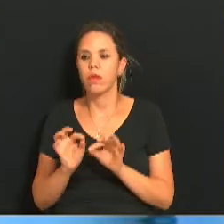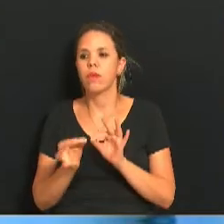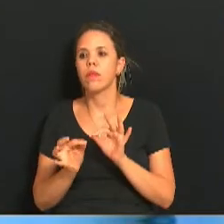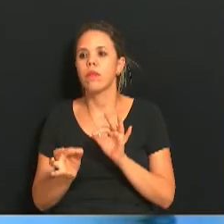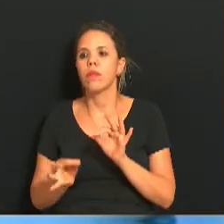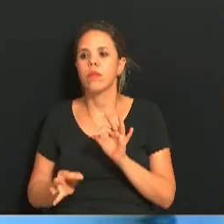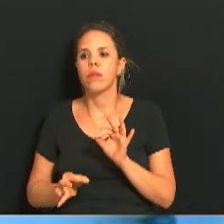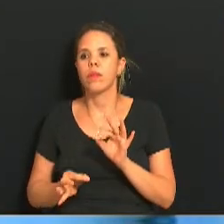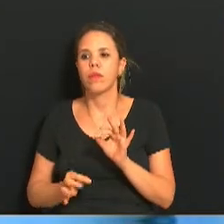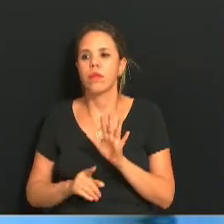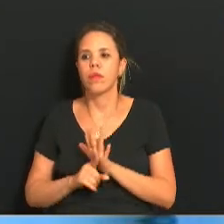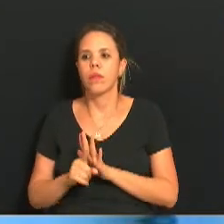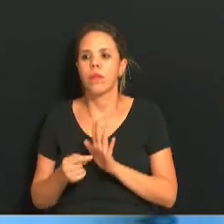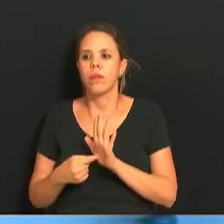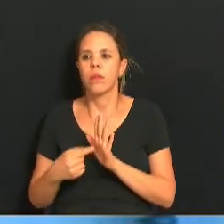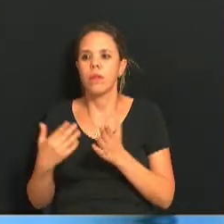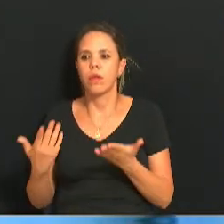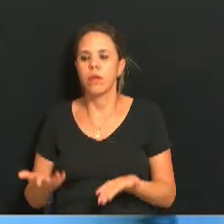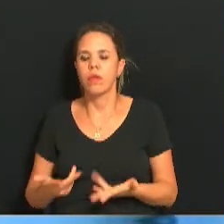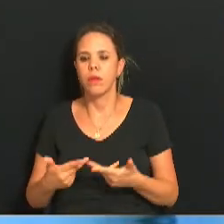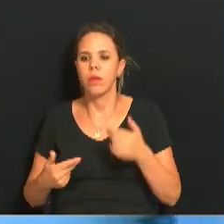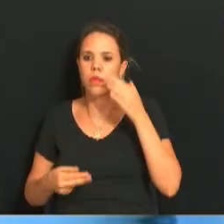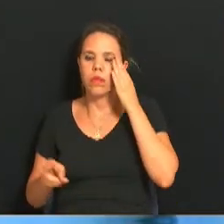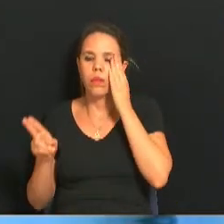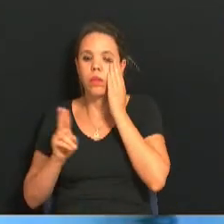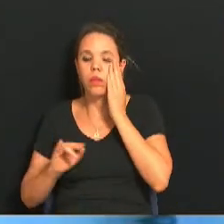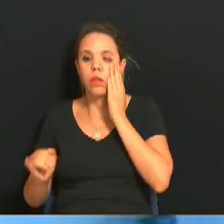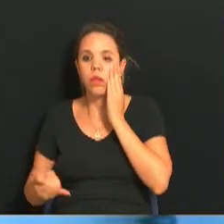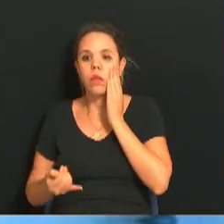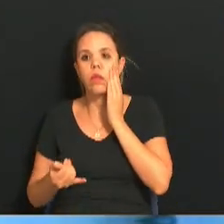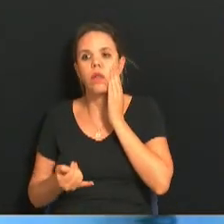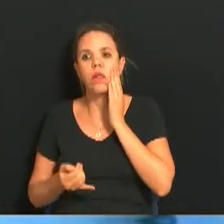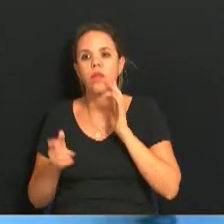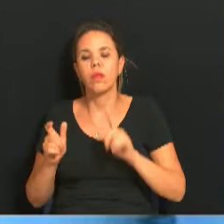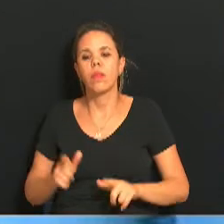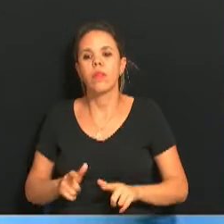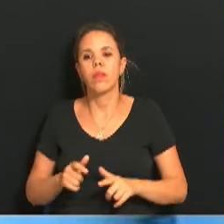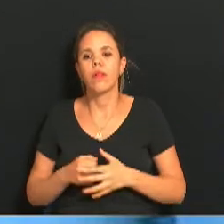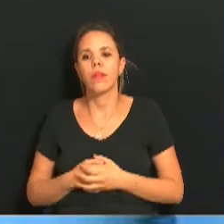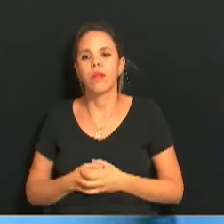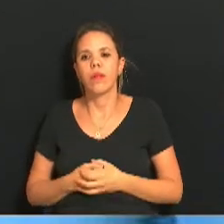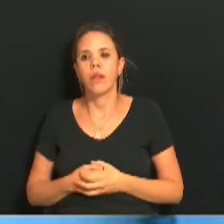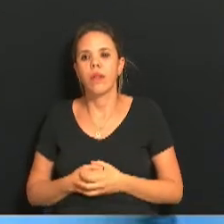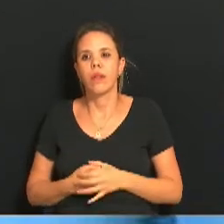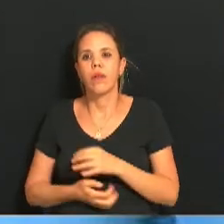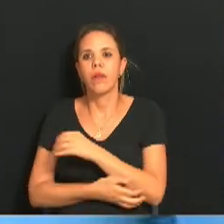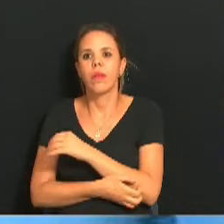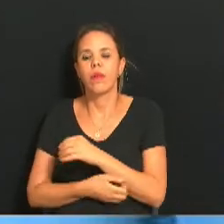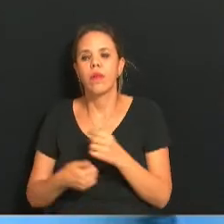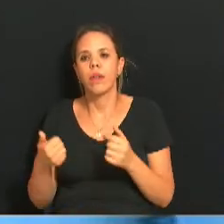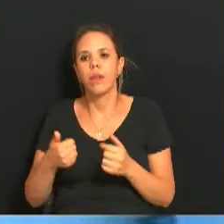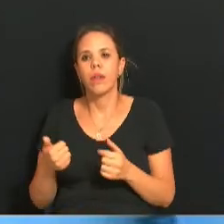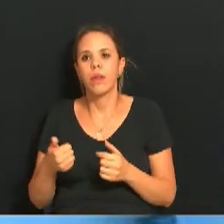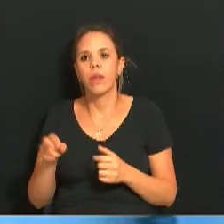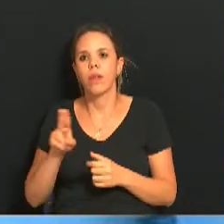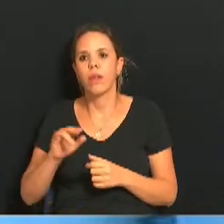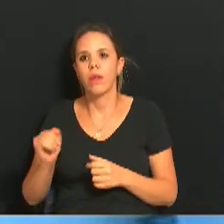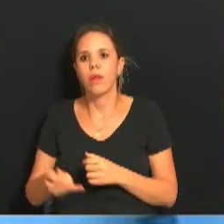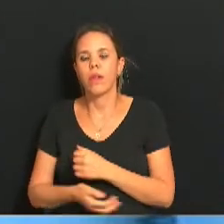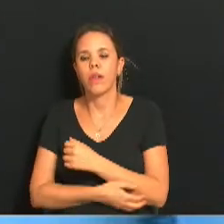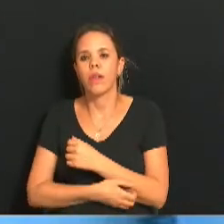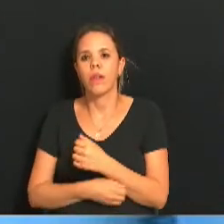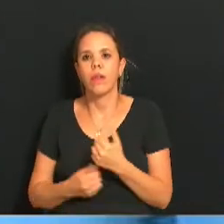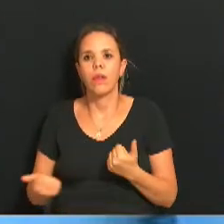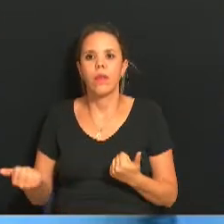bibliografia e aponta a ocupação dessa área de complexo ali do quarto como primeira área de ocupação foi